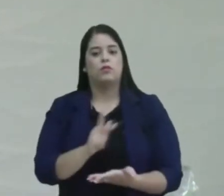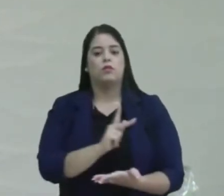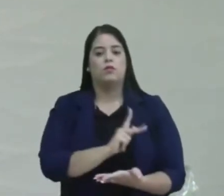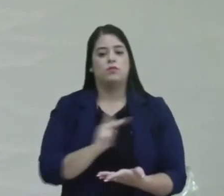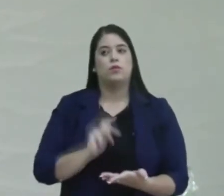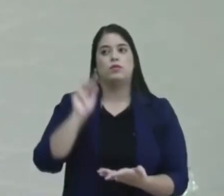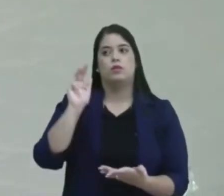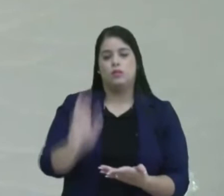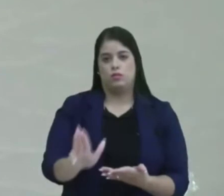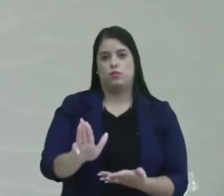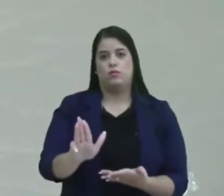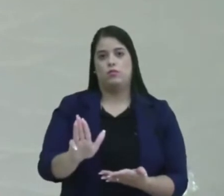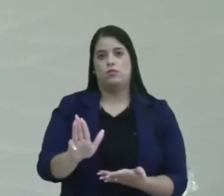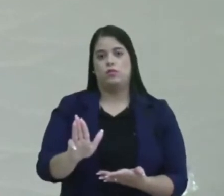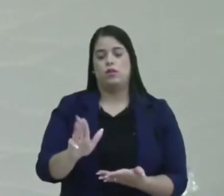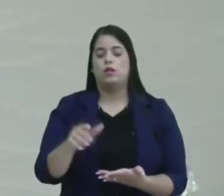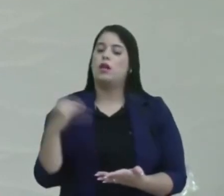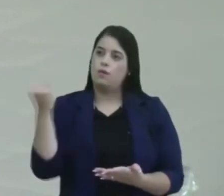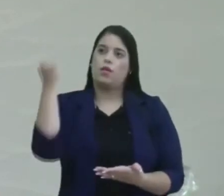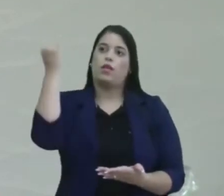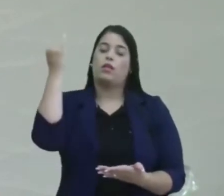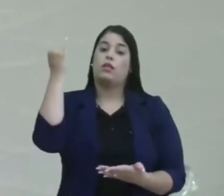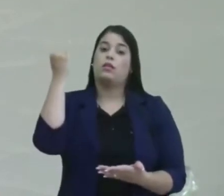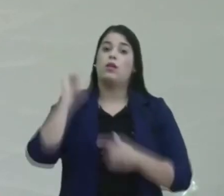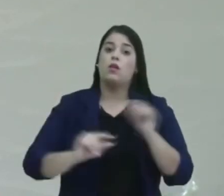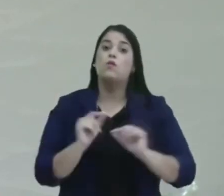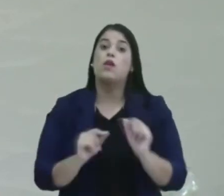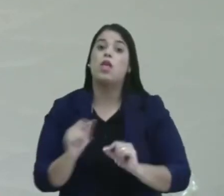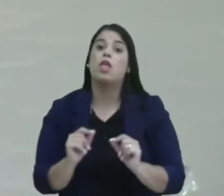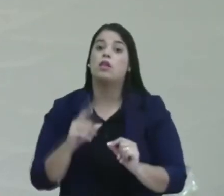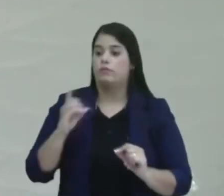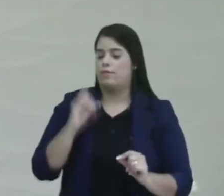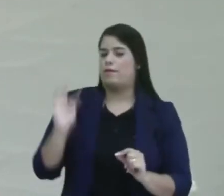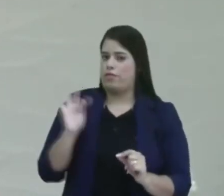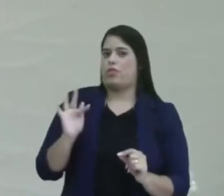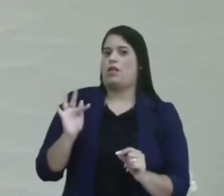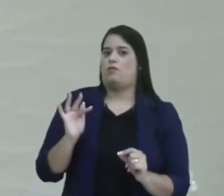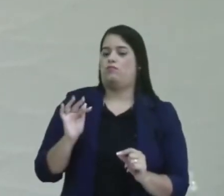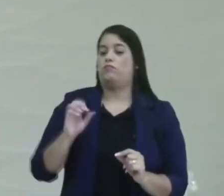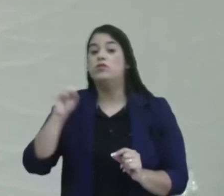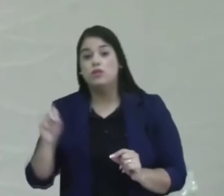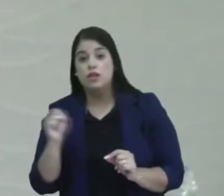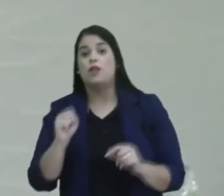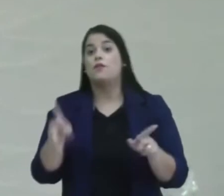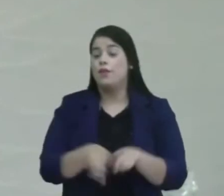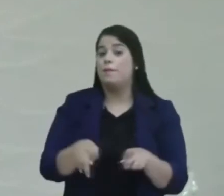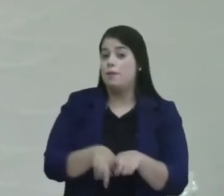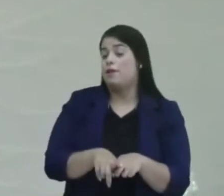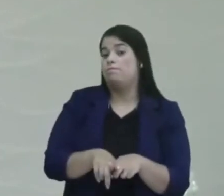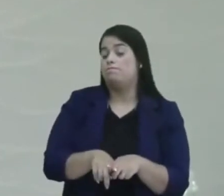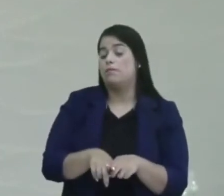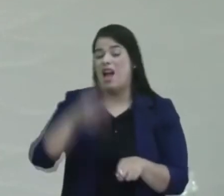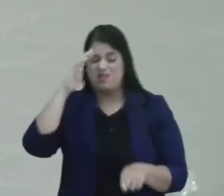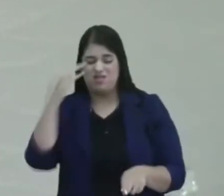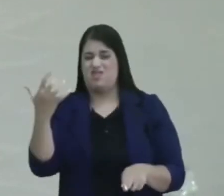porque eu considero que é importante que a gente eleja também uma bancada de deputados federais e de senadores, para que não